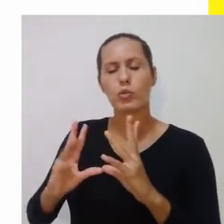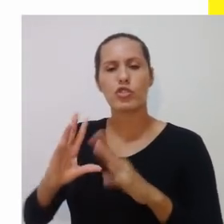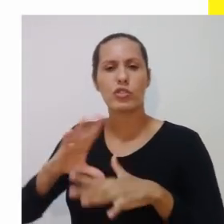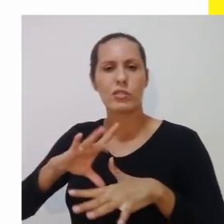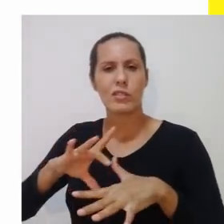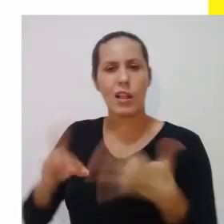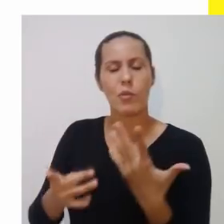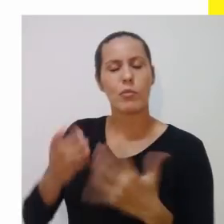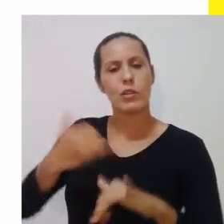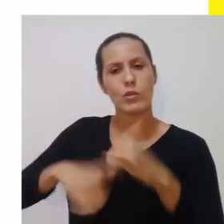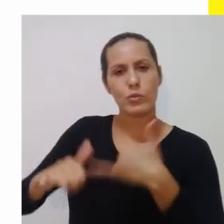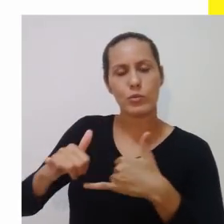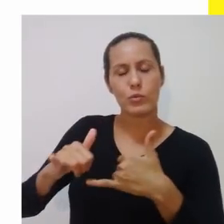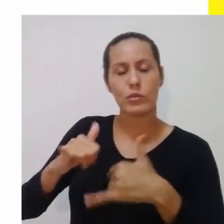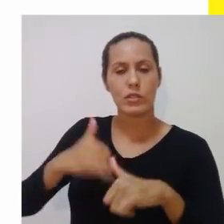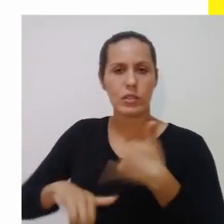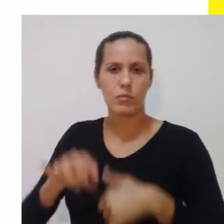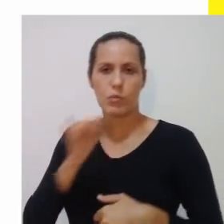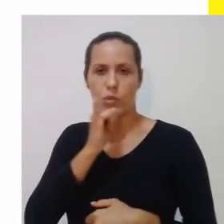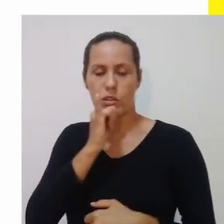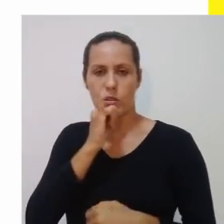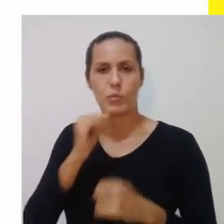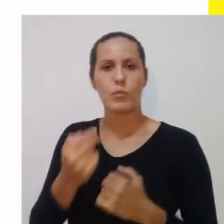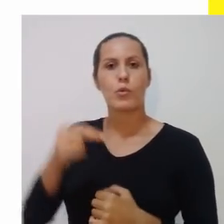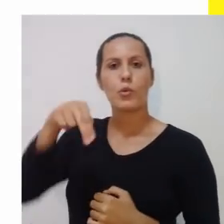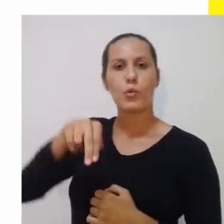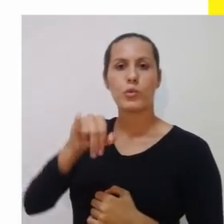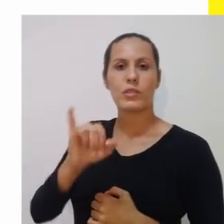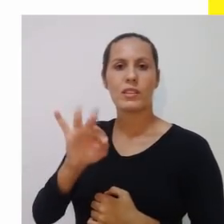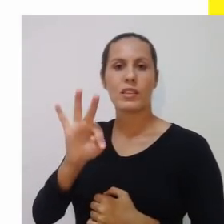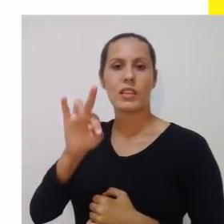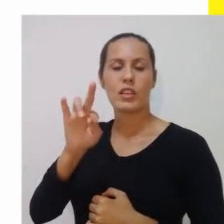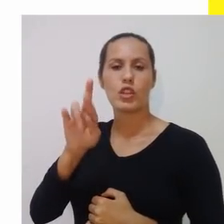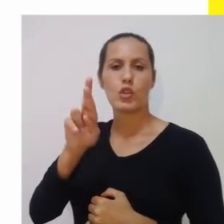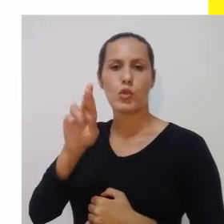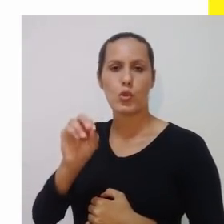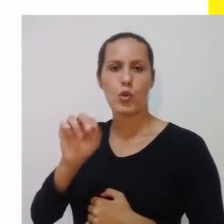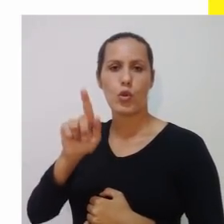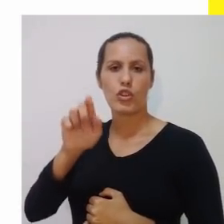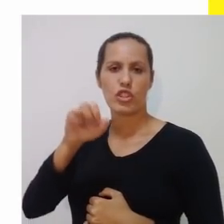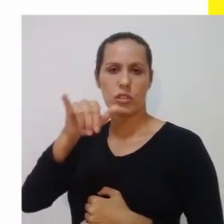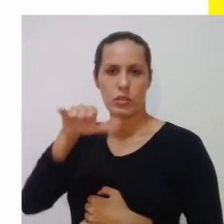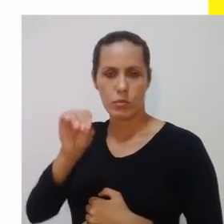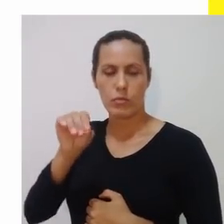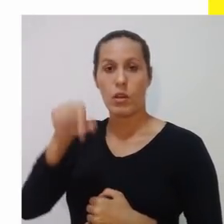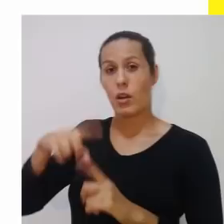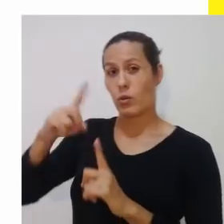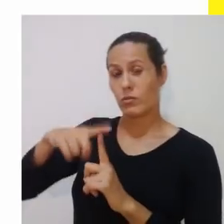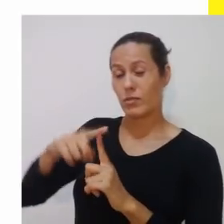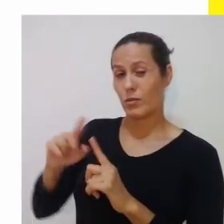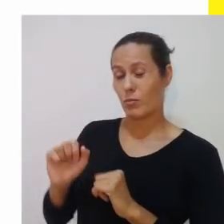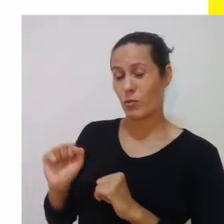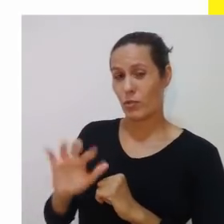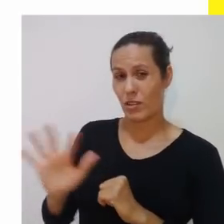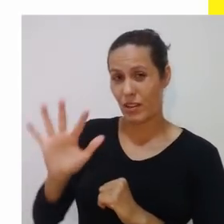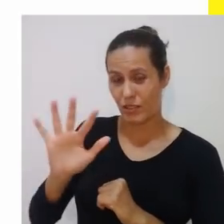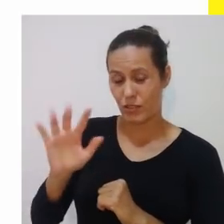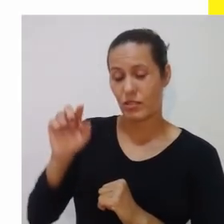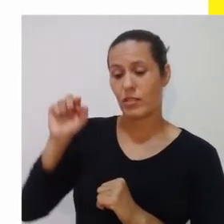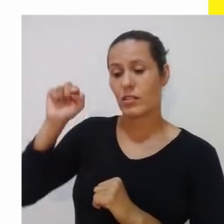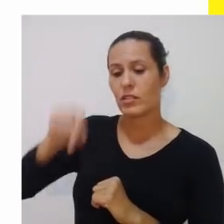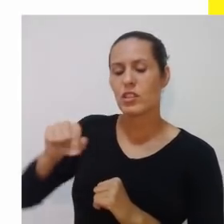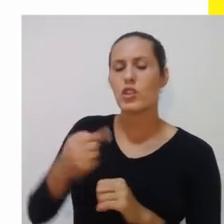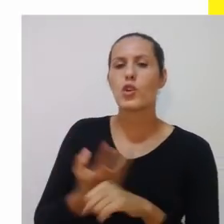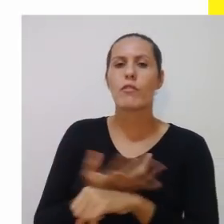químicos, como o nitrogênio. O nitrogênio é um gás que os vegetais não conseguem